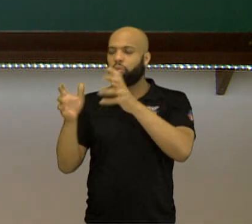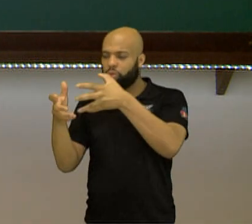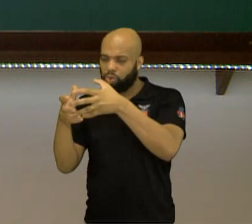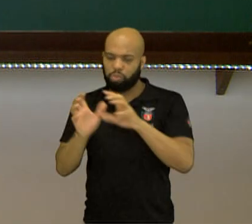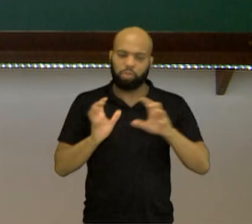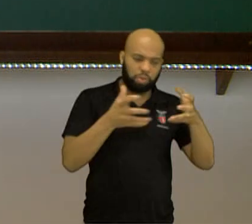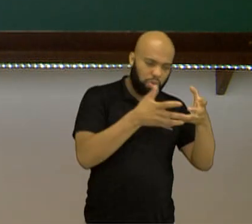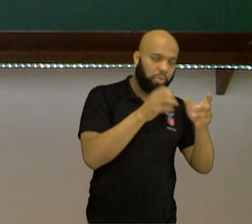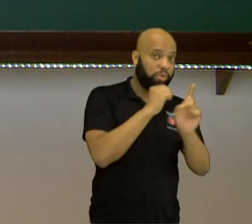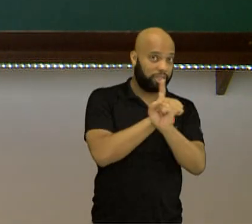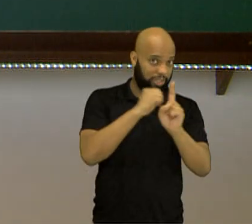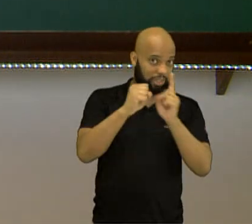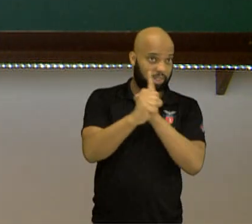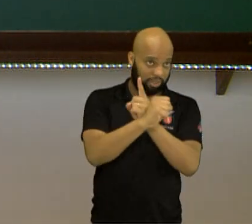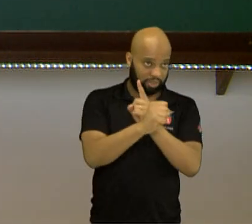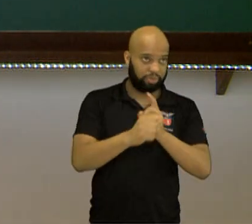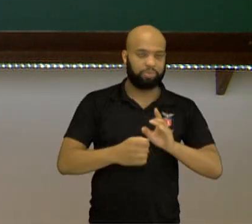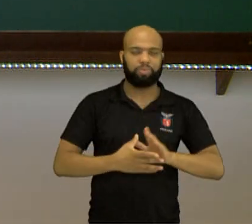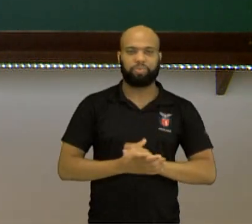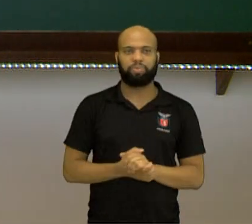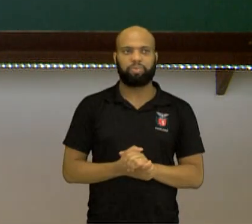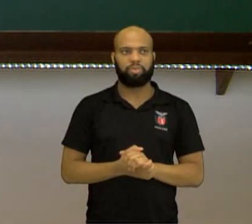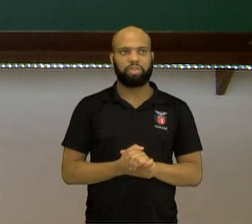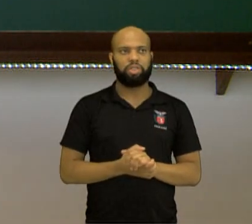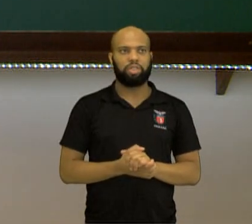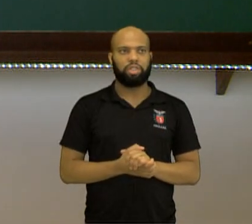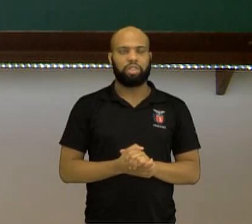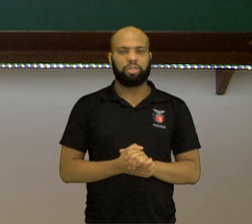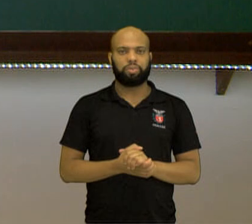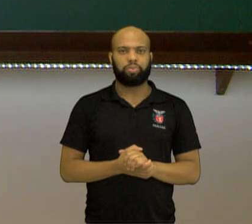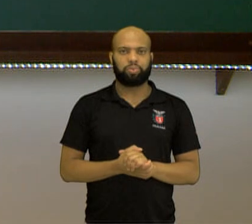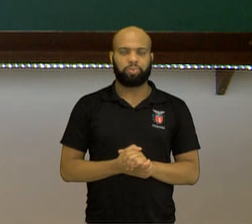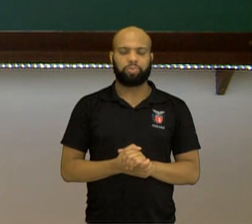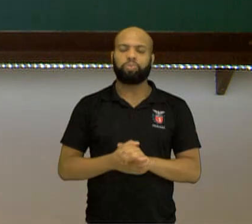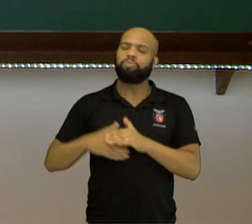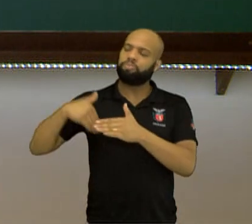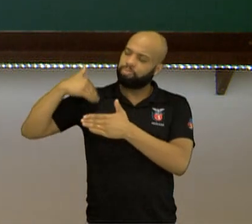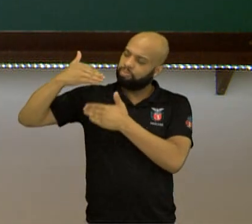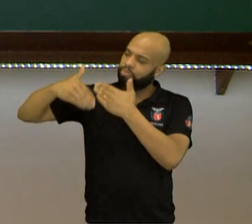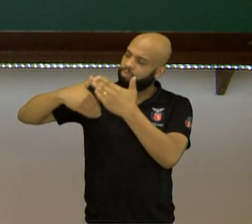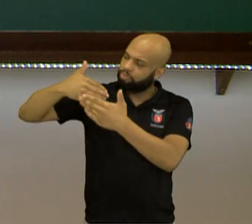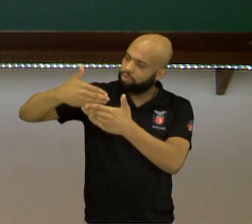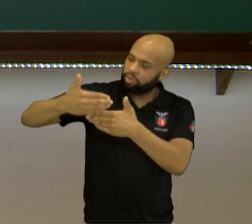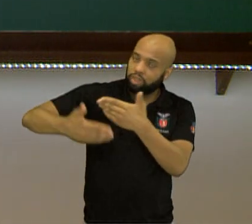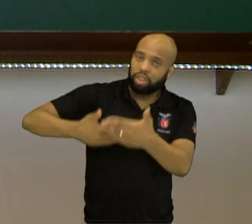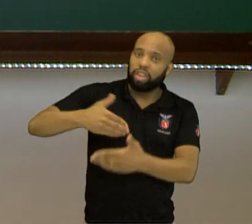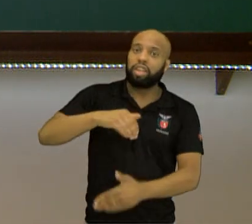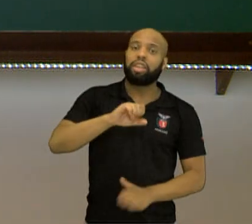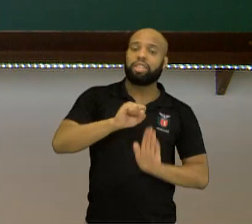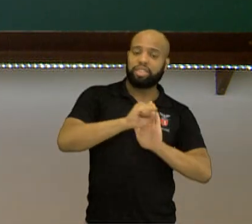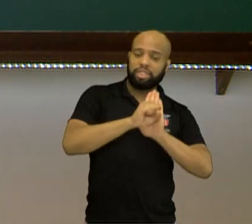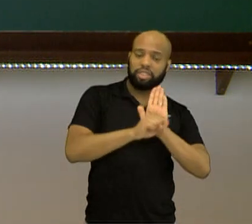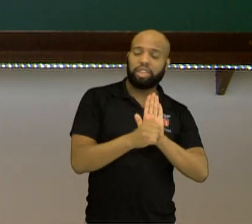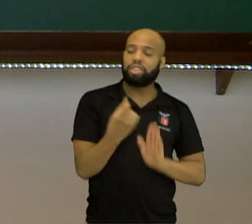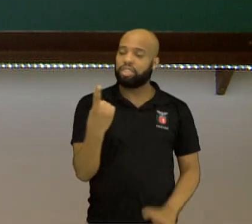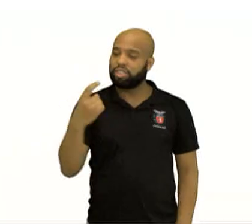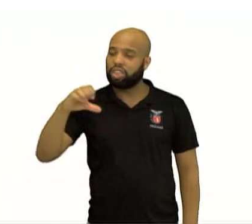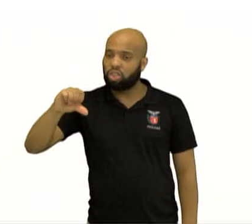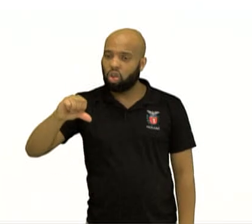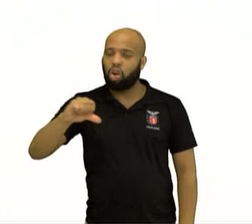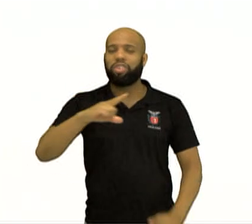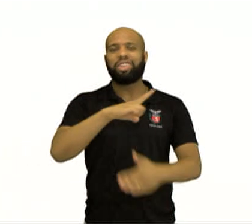sociais. Beleza? No decorrer do século XIX, o desemprego e a